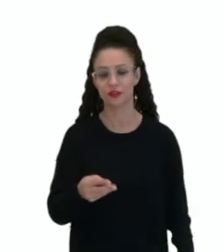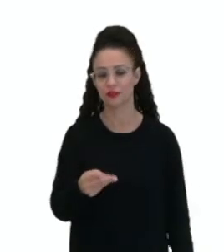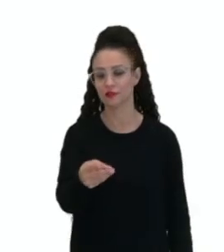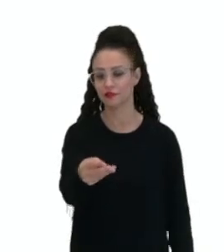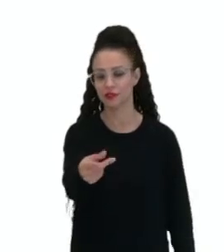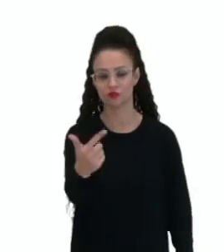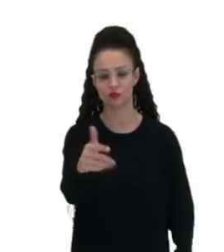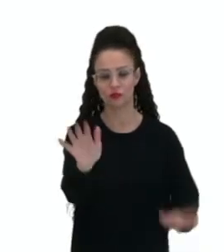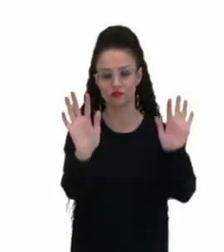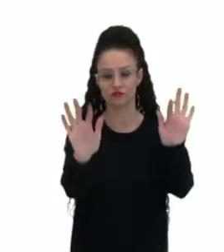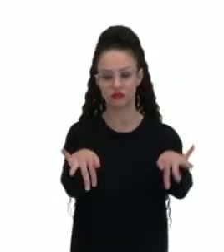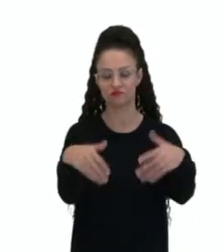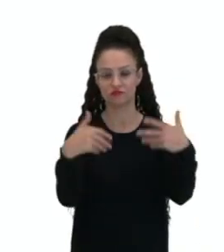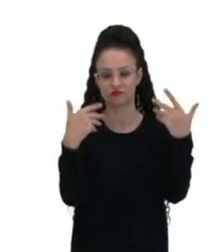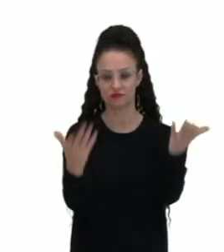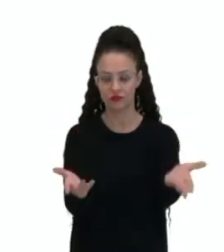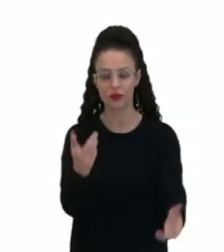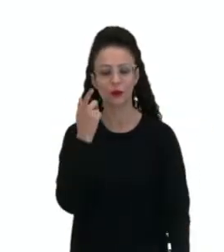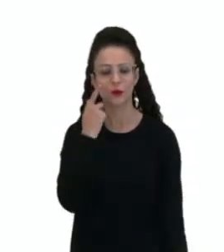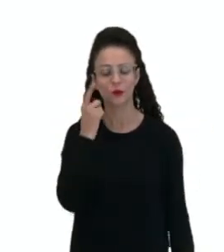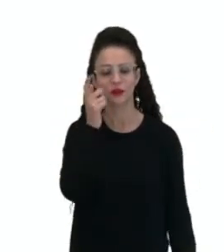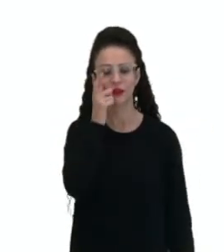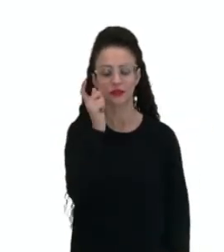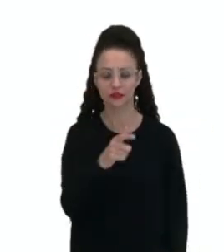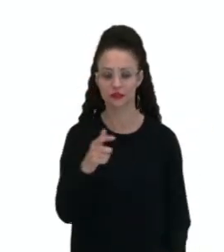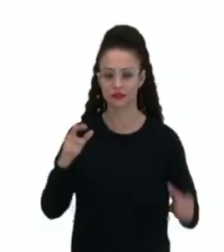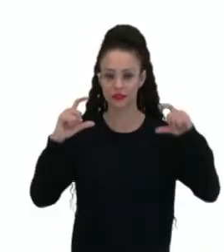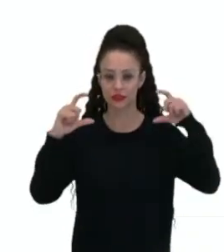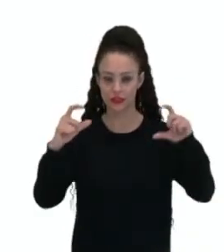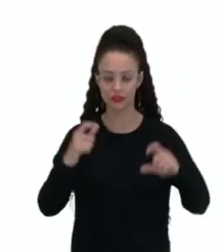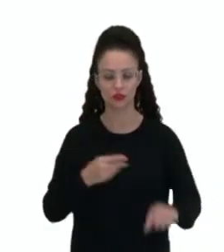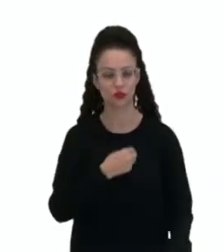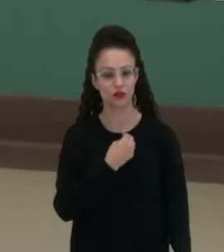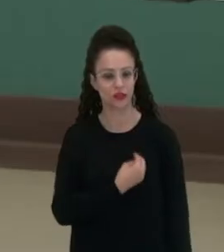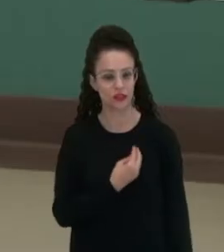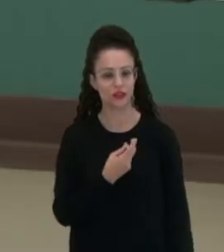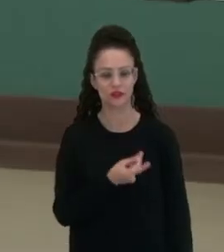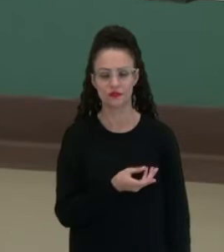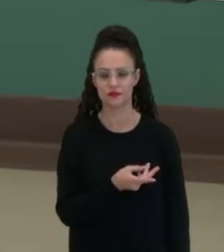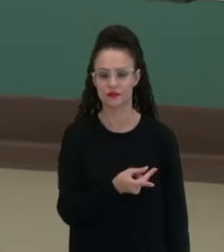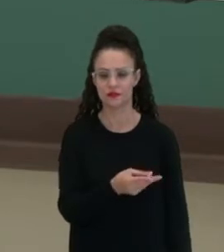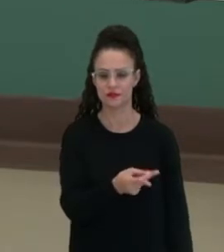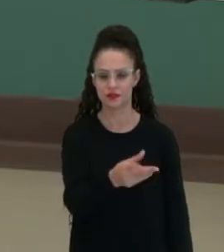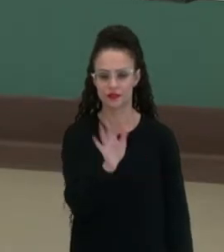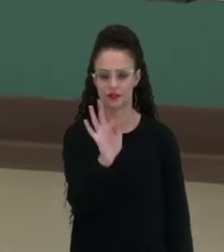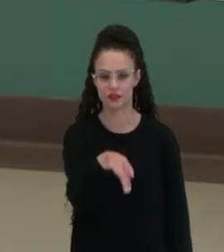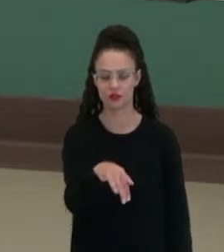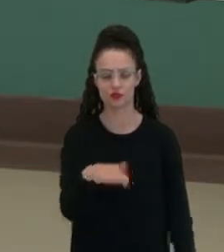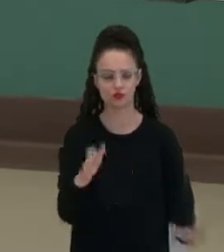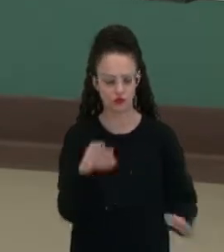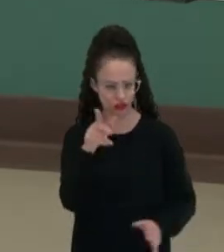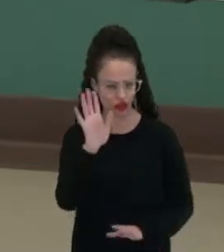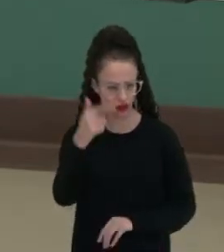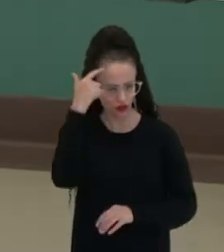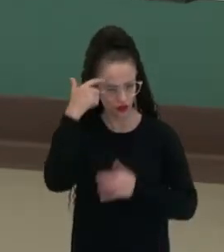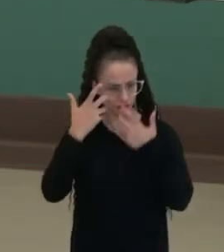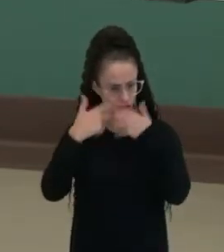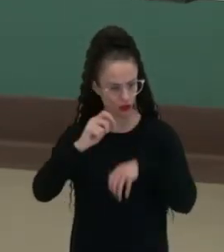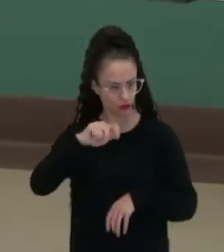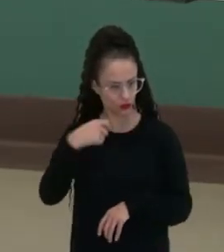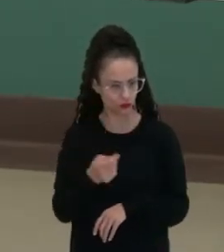enquanto dure. Então olha que interessante este verso, que seja infinito enquanto dure. Já refletiu sobre isso?